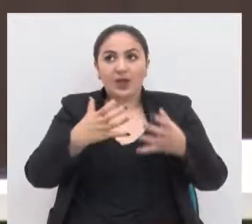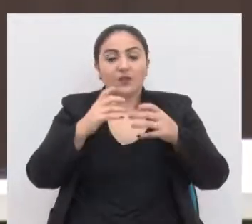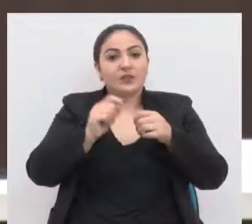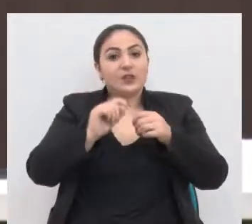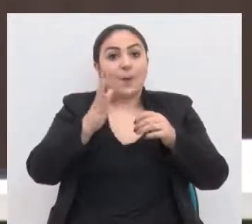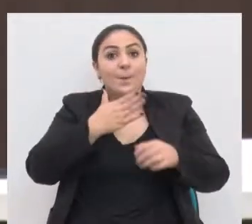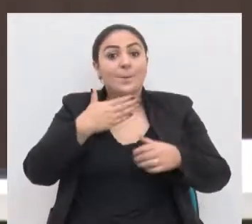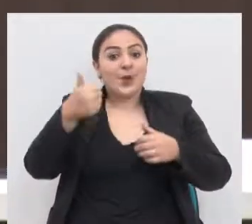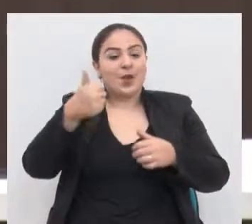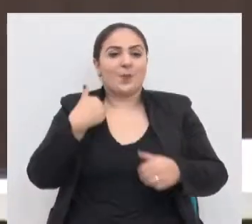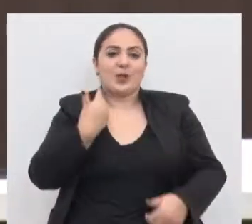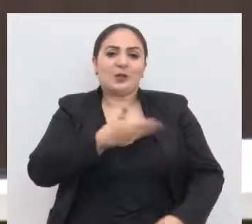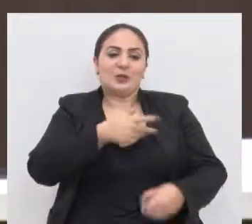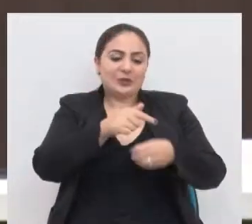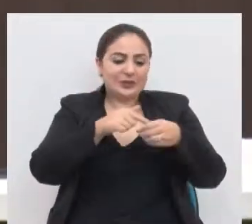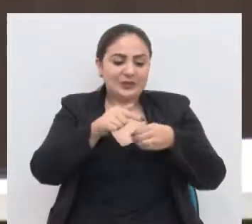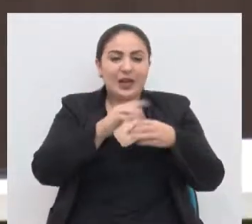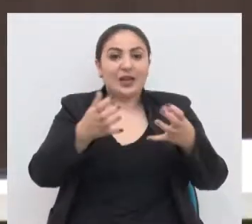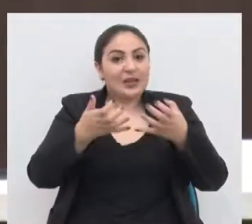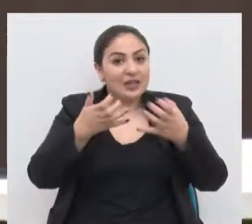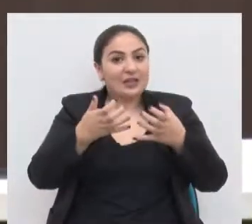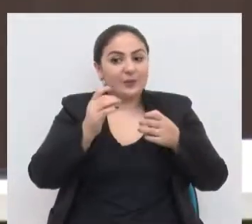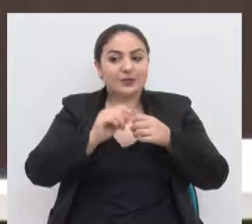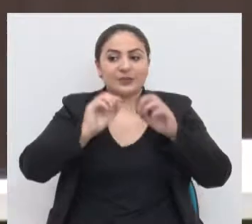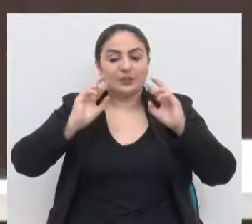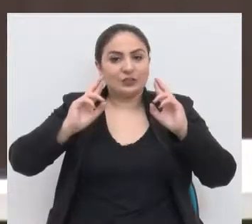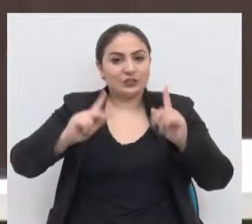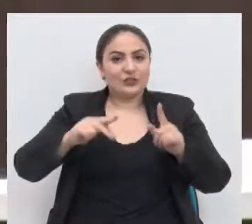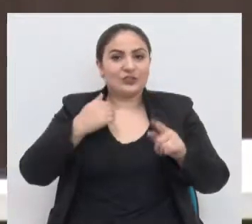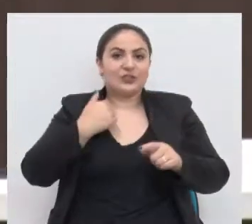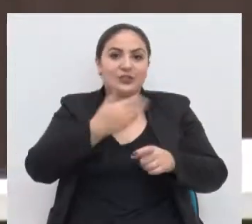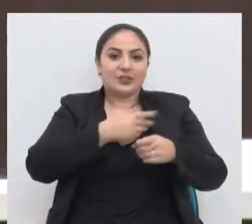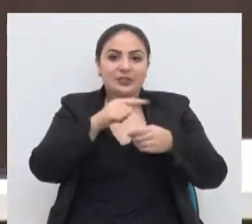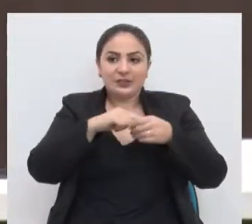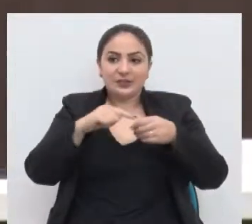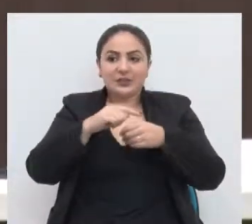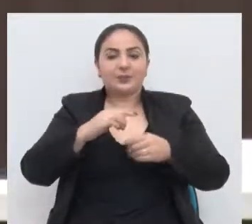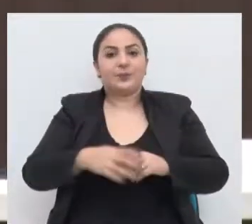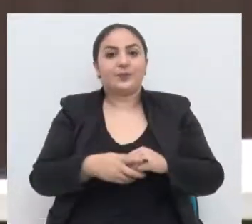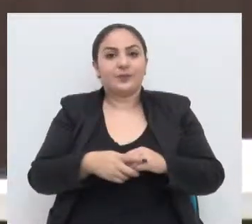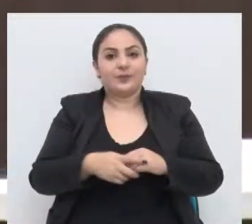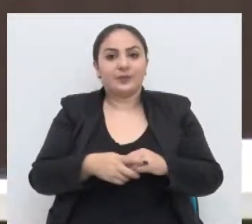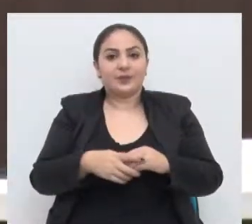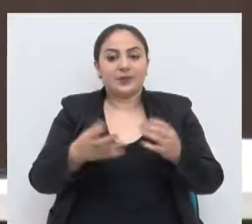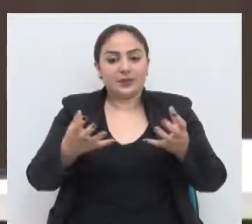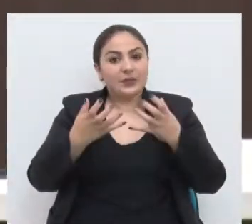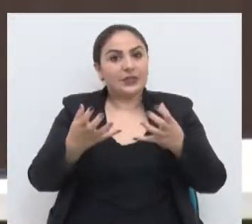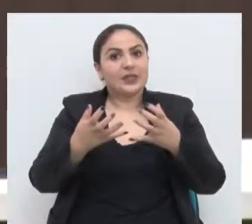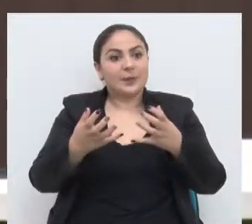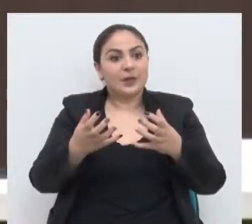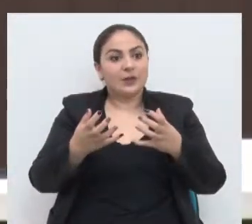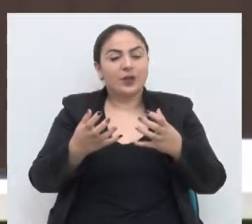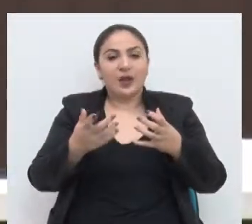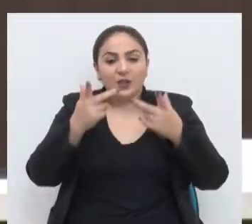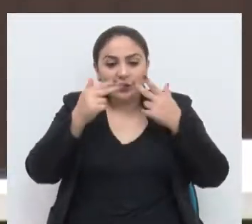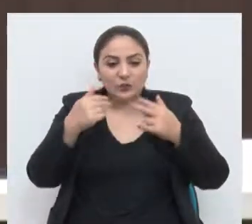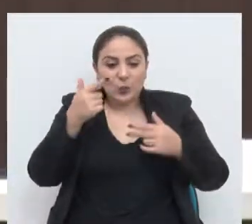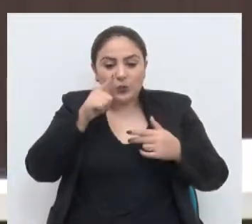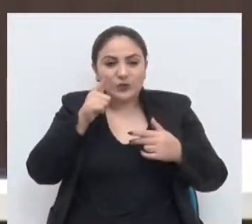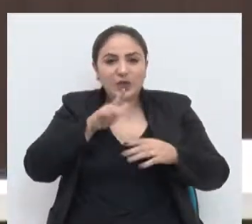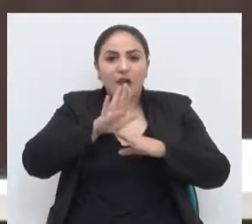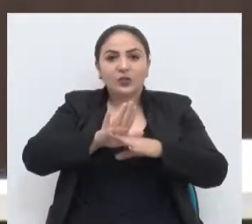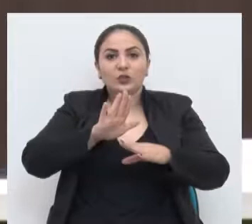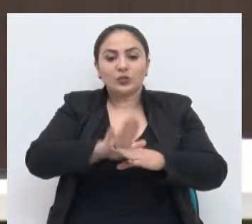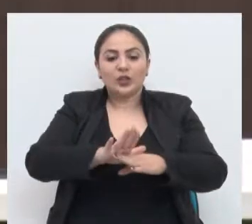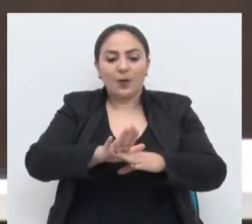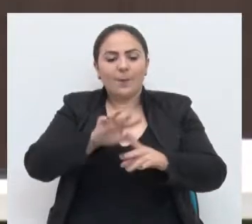queremos fazer o melhor pela nossa cidade, queremos fazer a diferença para a nossa cidade, queremos dar a nossa contribuição